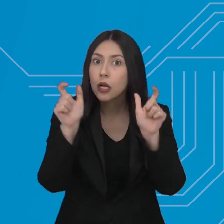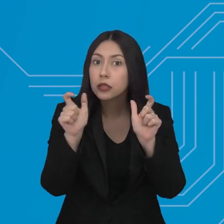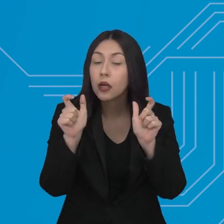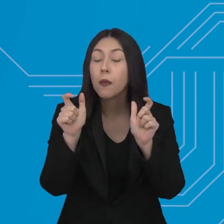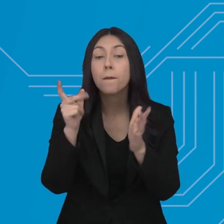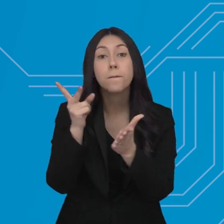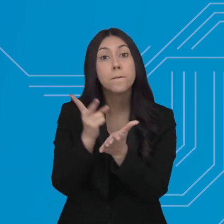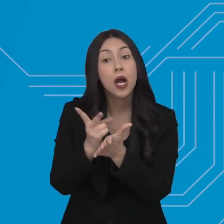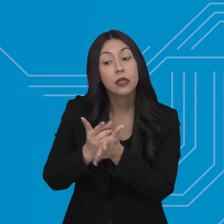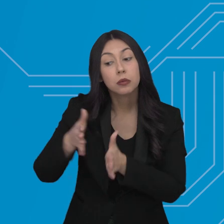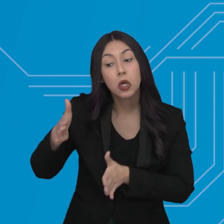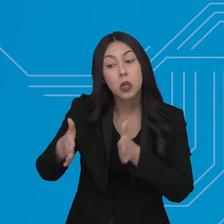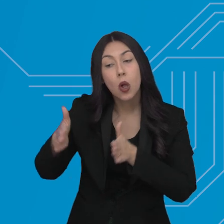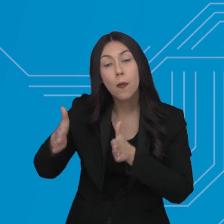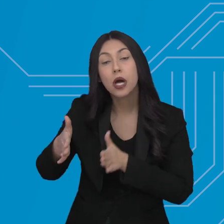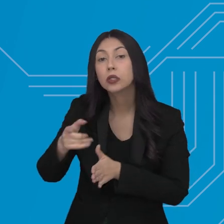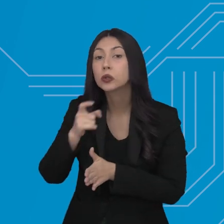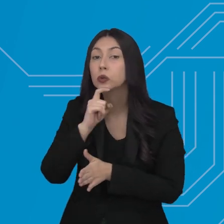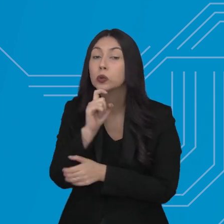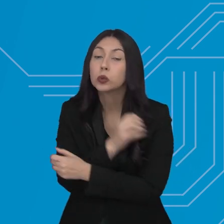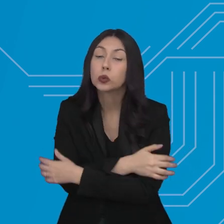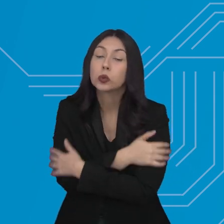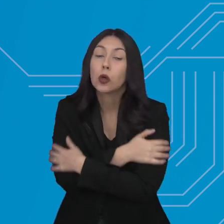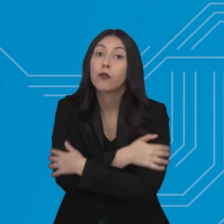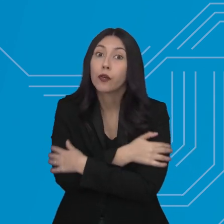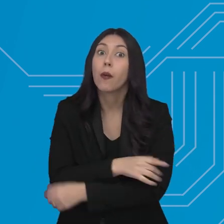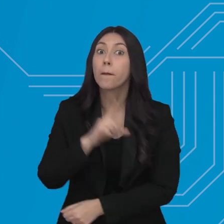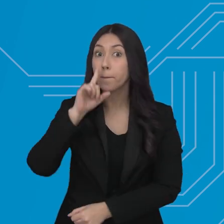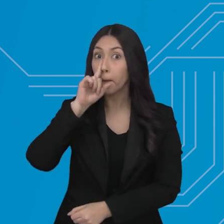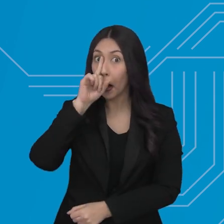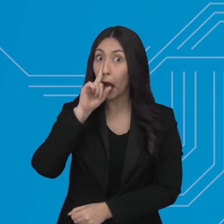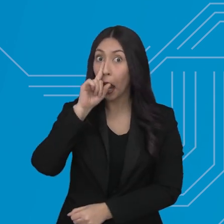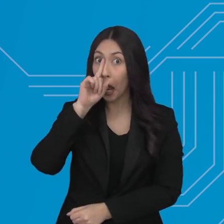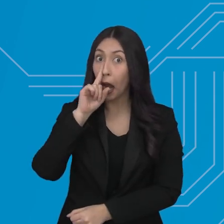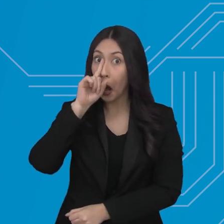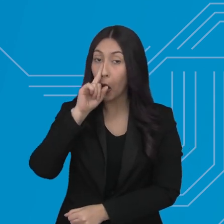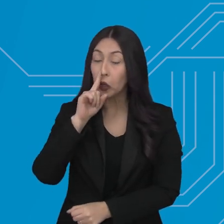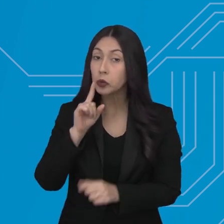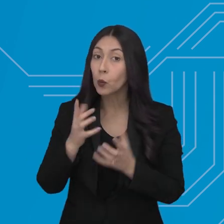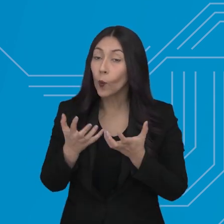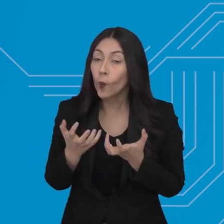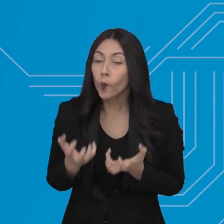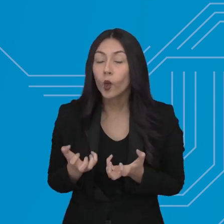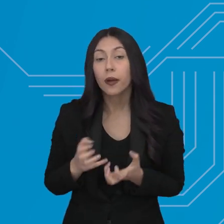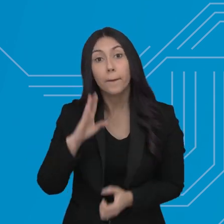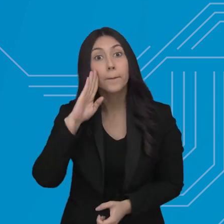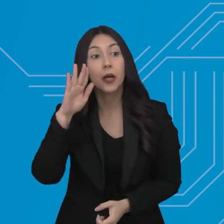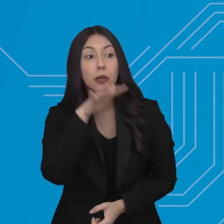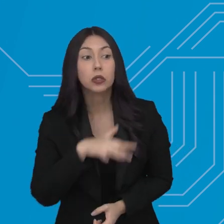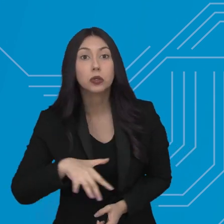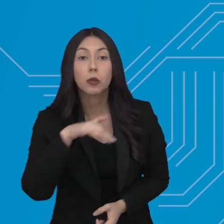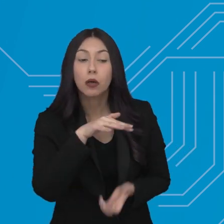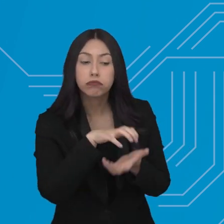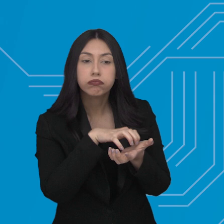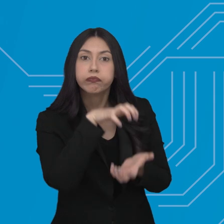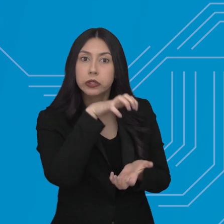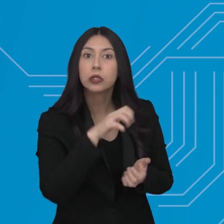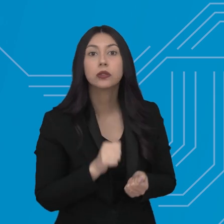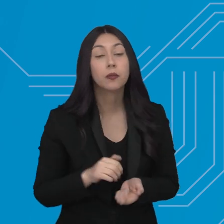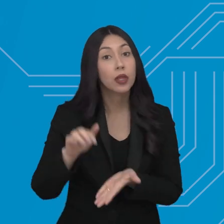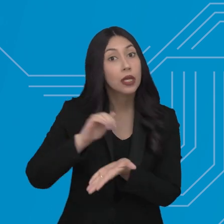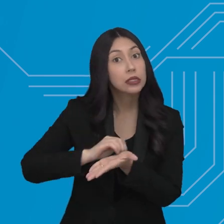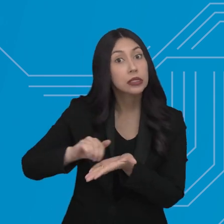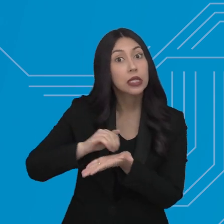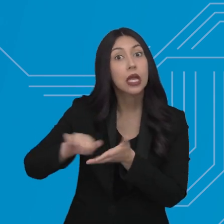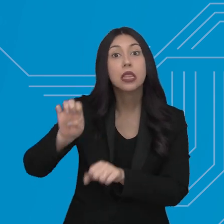atenção, mesmo durante o inverno, o risco de desidratação existe, principalmente entre os idosos.